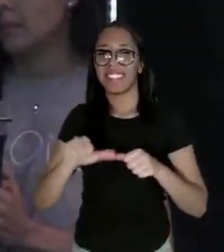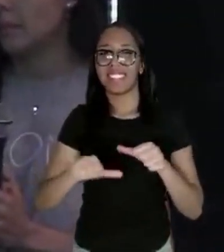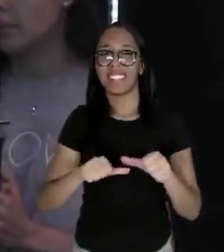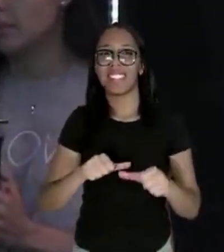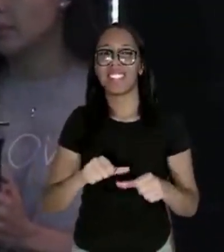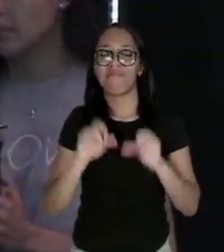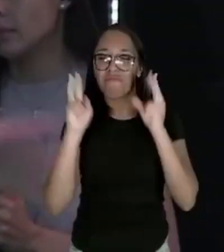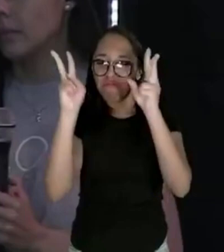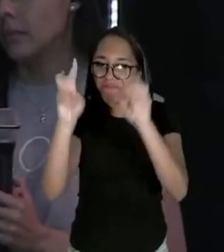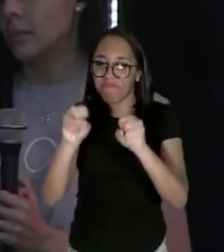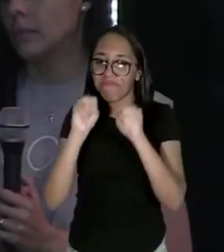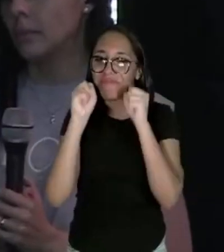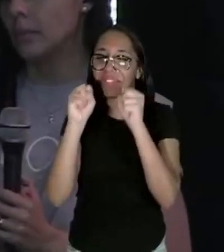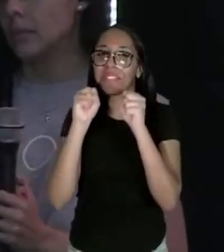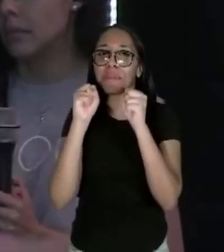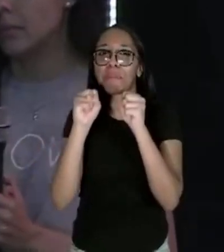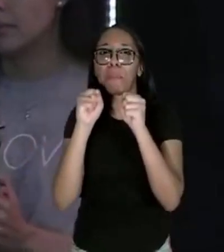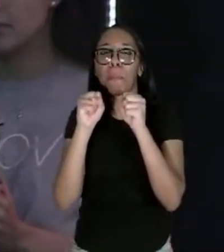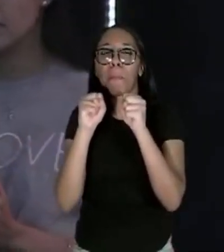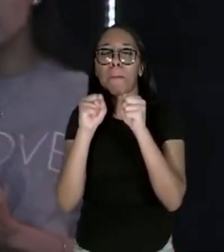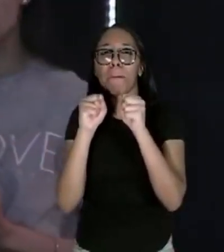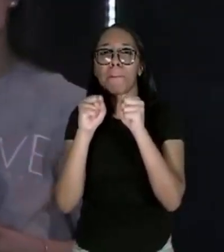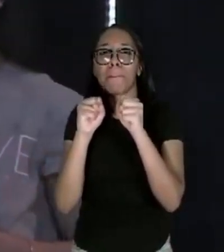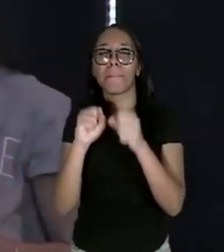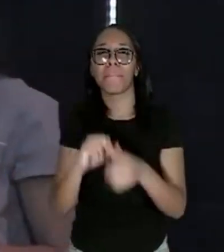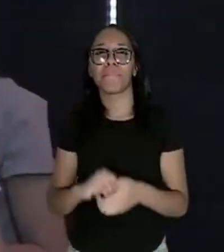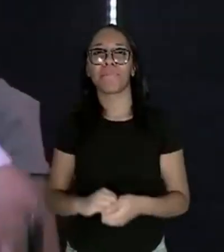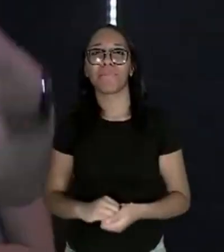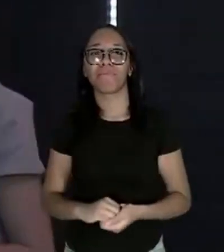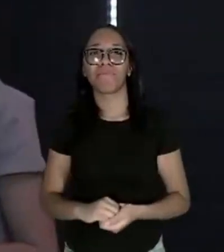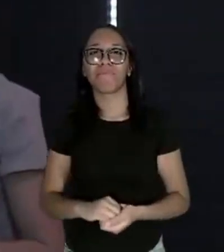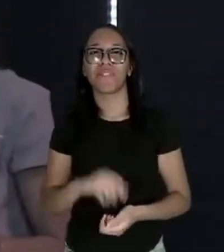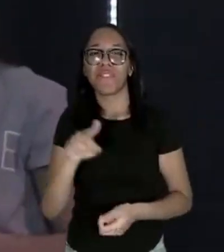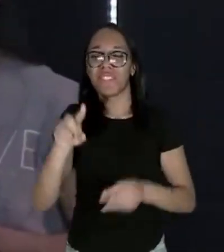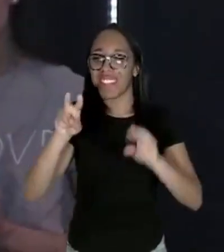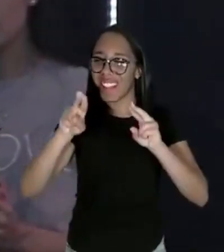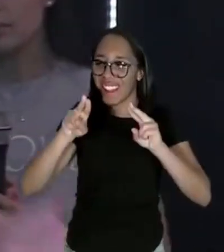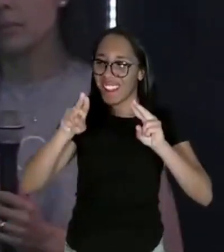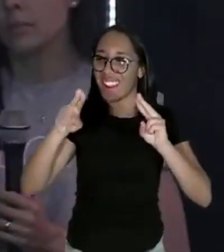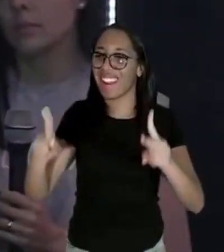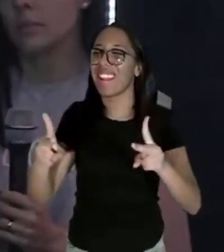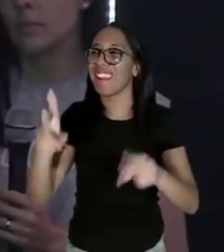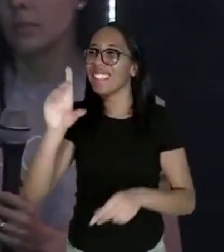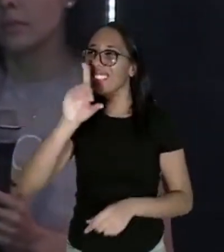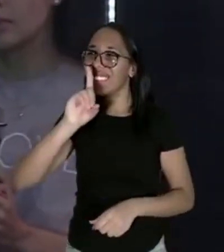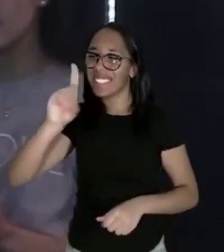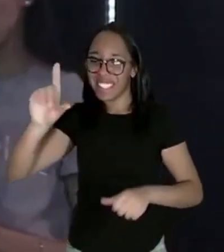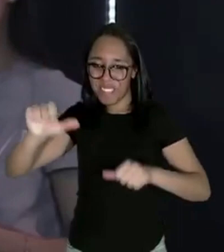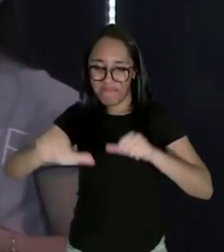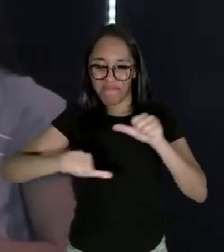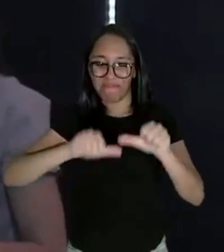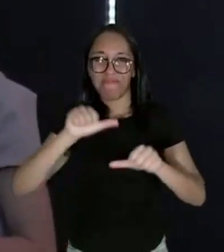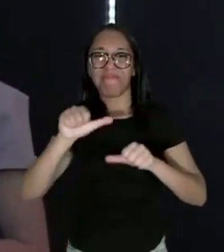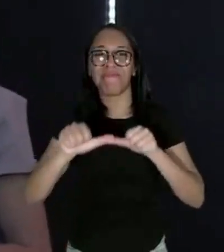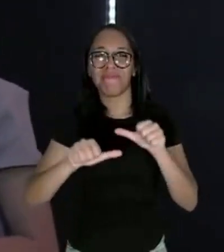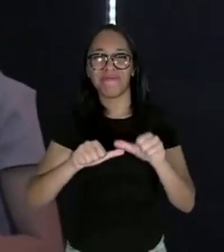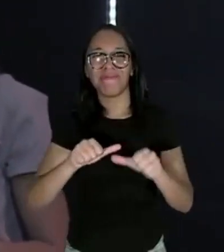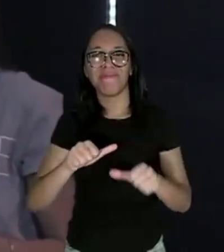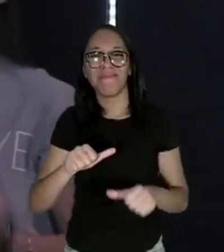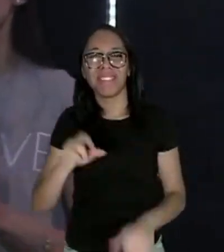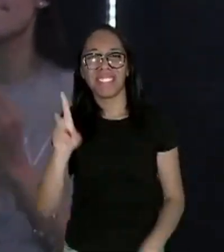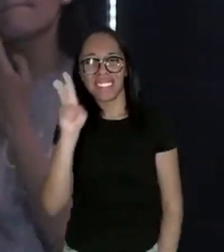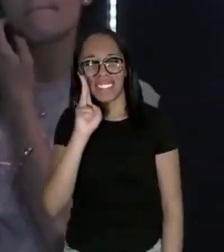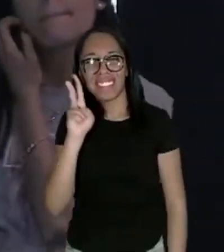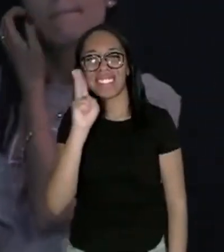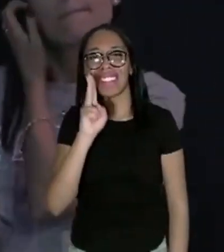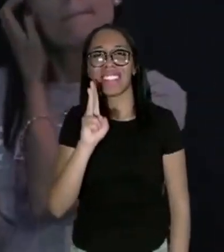chegava em casa, tudo igual, mas você não estava igual, porque você sabia que o amado te pegou, te abraçou. Lembra dessa fase?